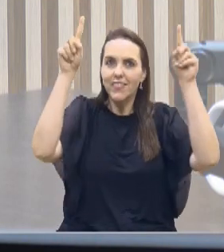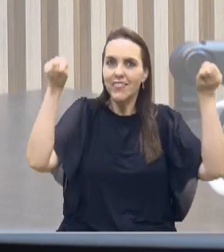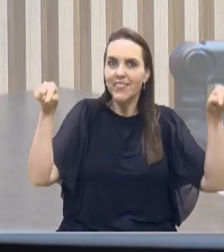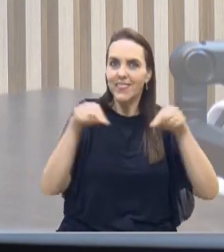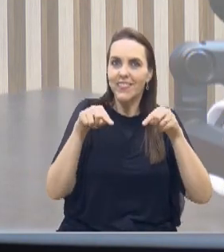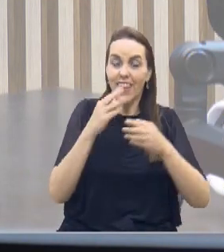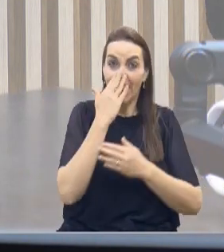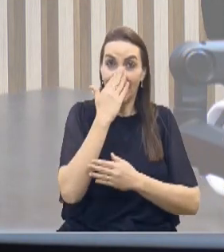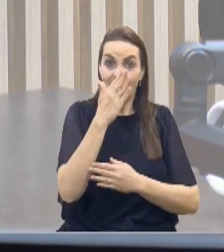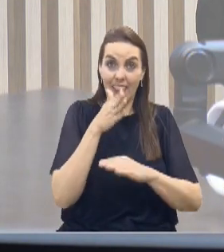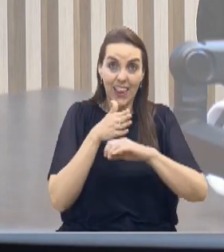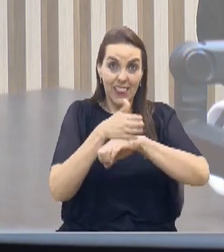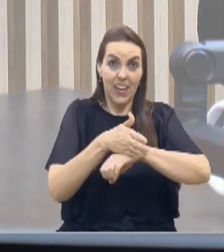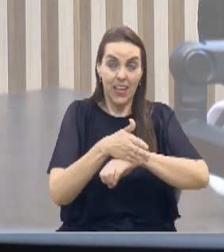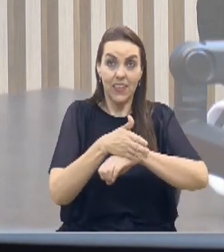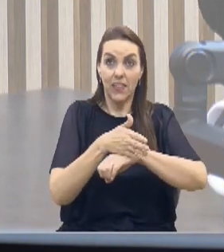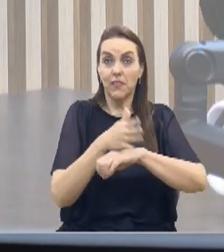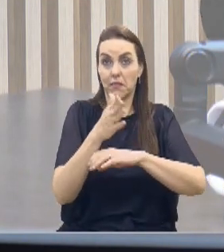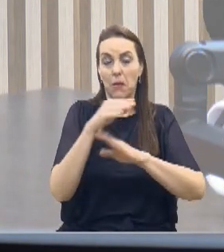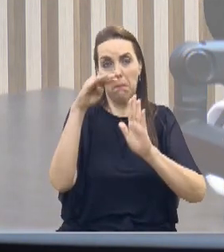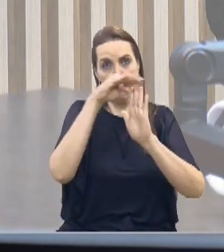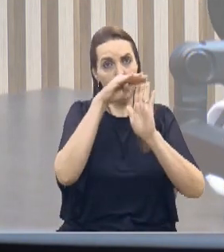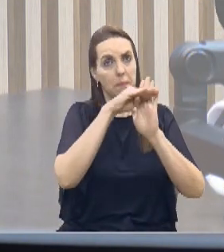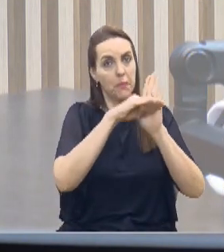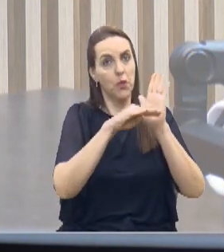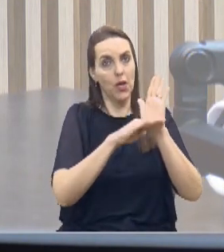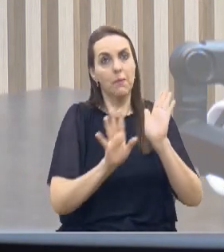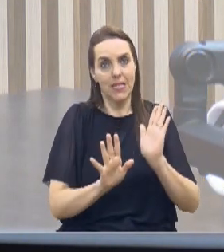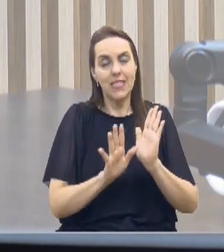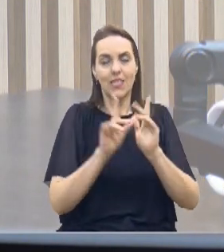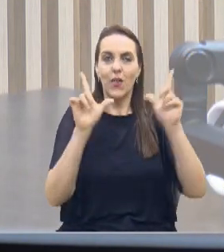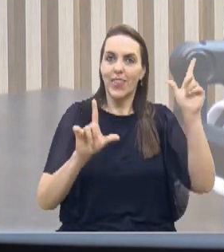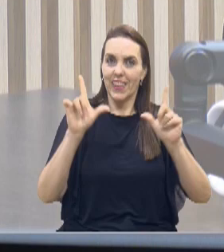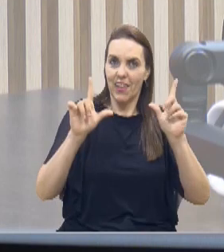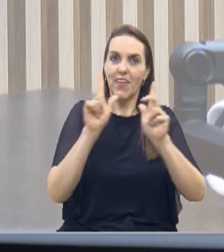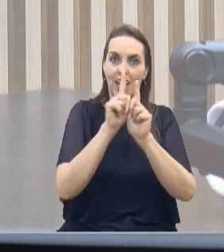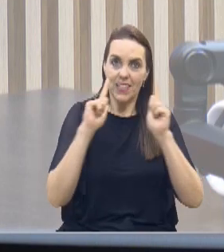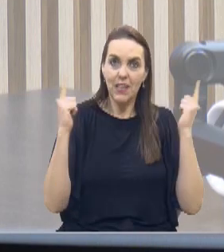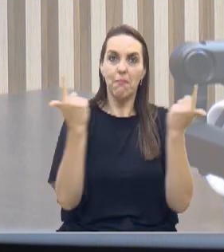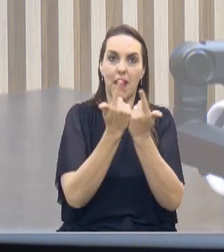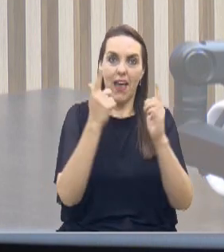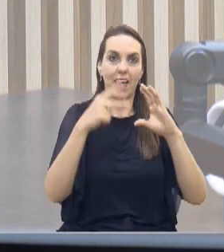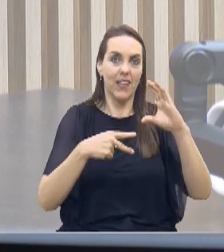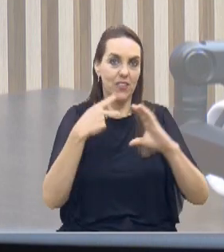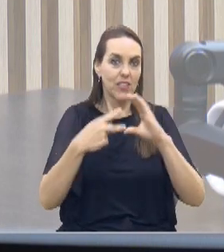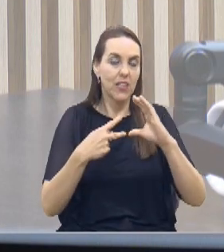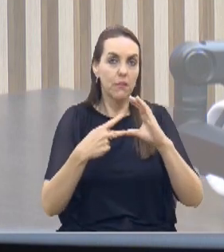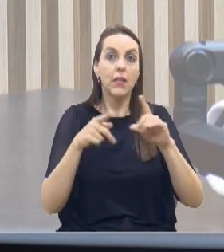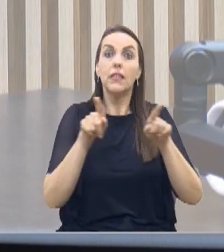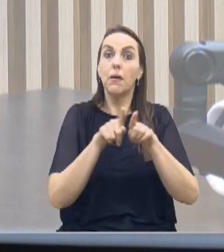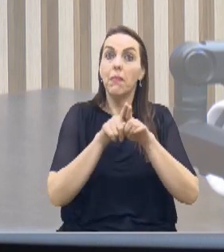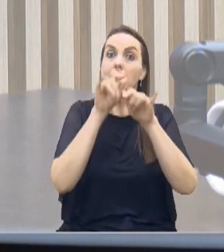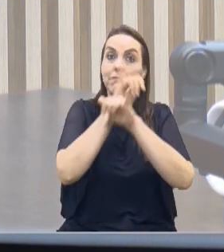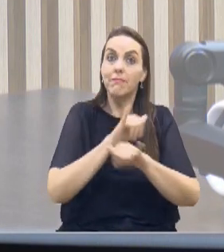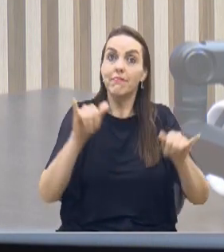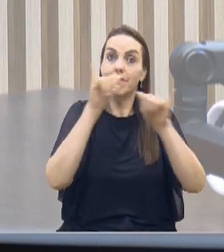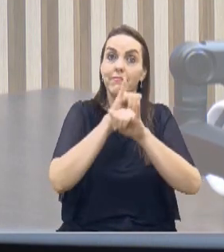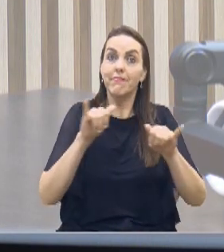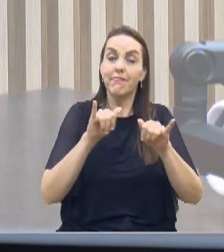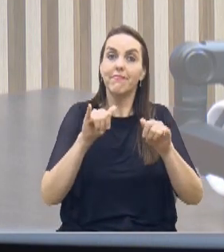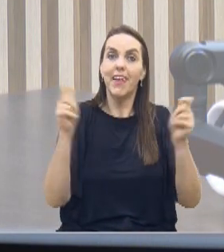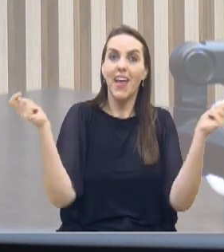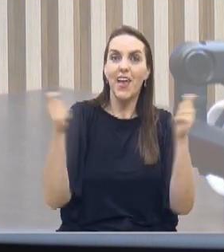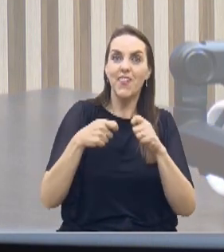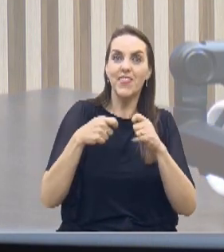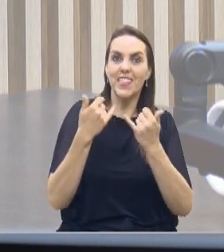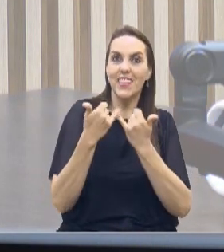entrada, ele passa, né, a programação da TV Câmara, da TV Assembleia, mas ele também passa informações sobre a eficiência energética